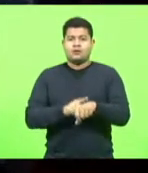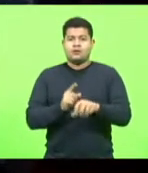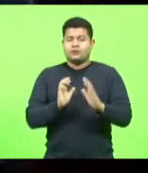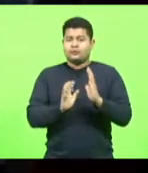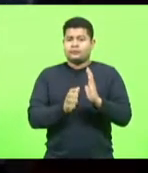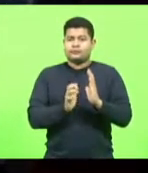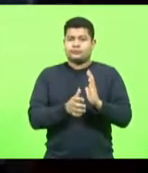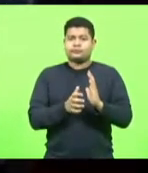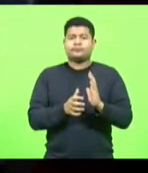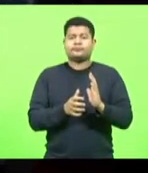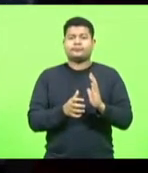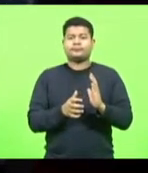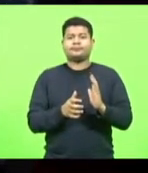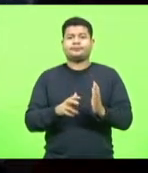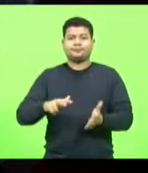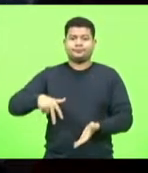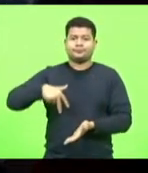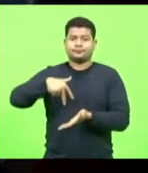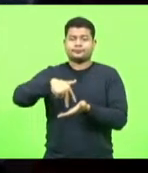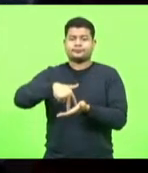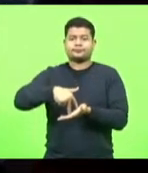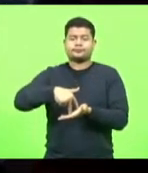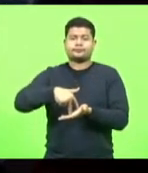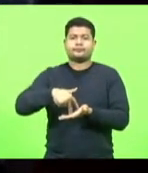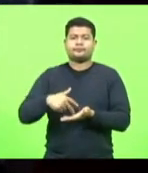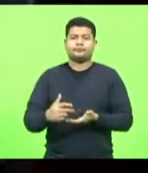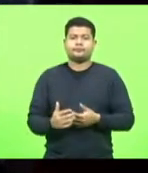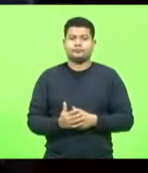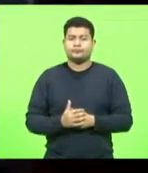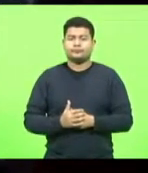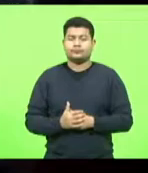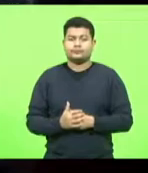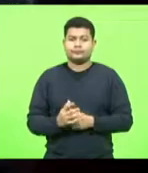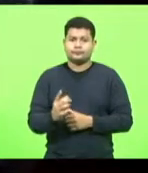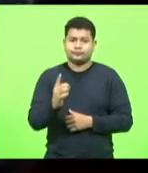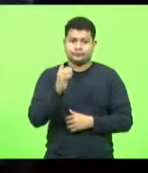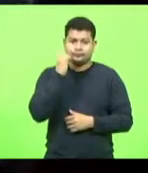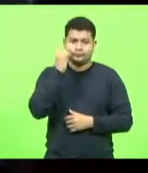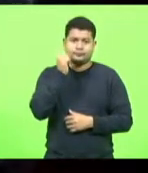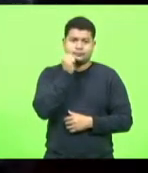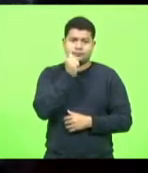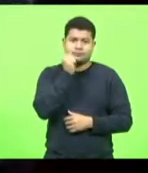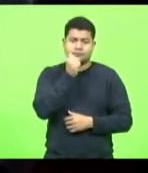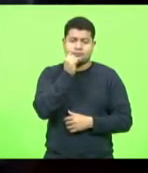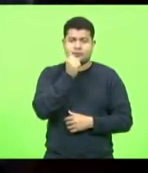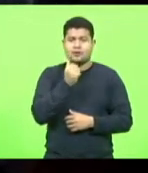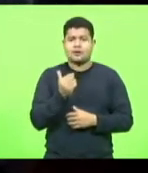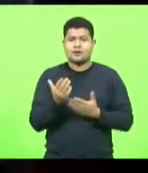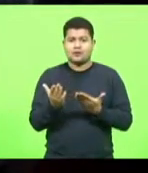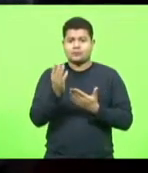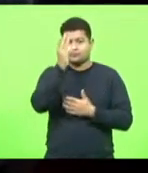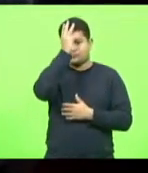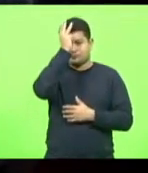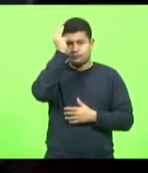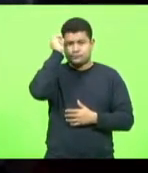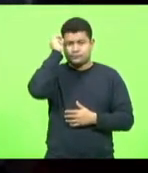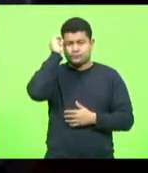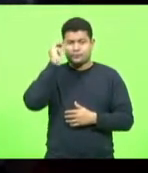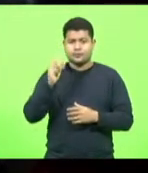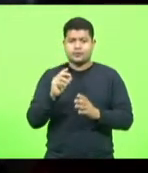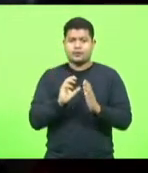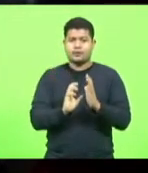horário, destinado aos partidos políticos. Fez uso da palavra a senhora deputada Luciane Carminati, do Partido dos